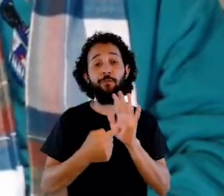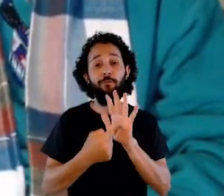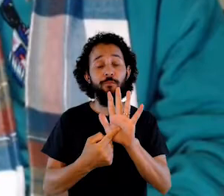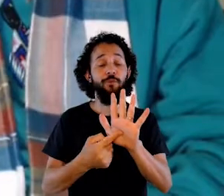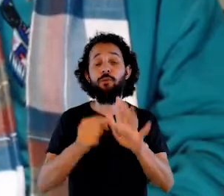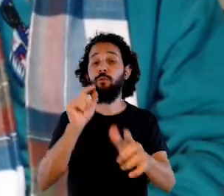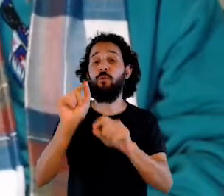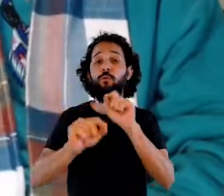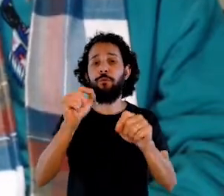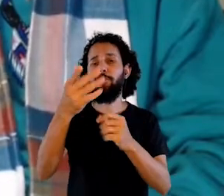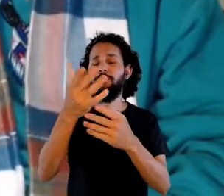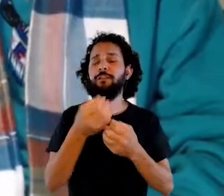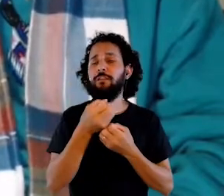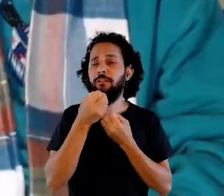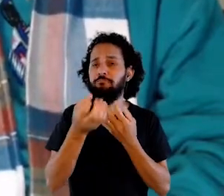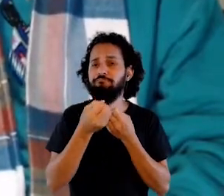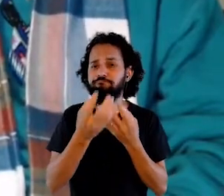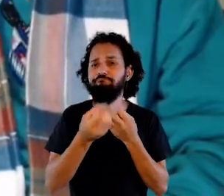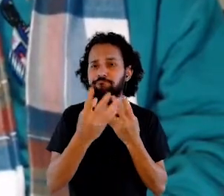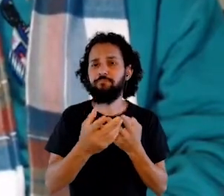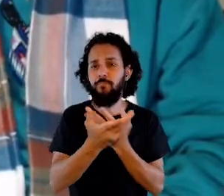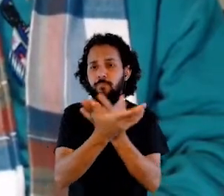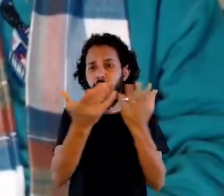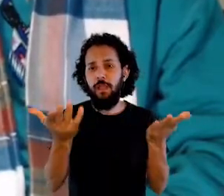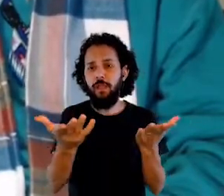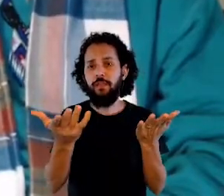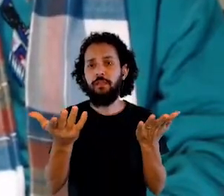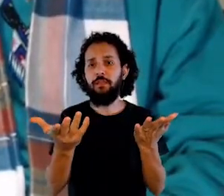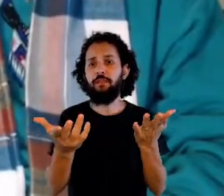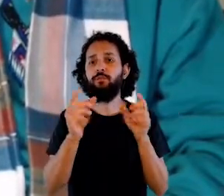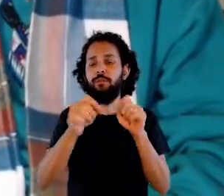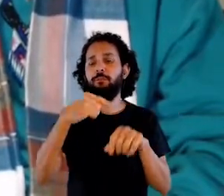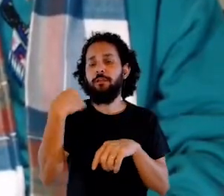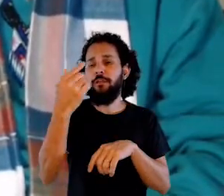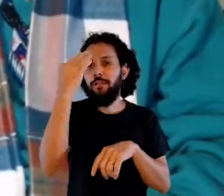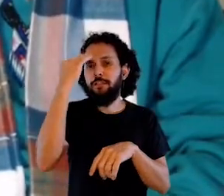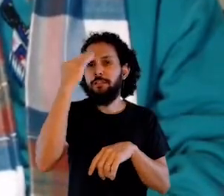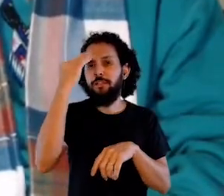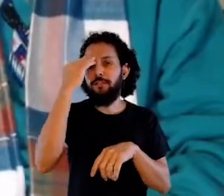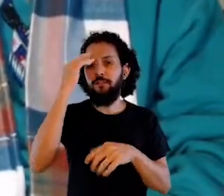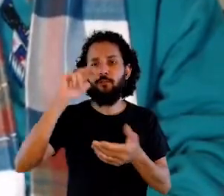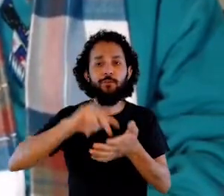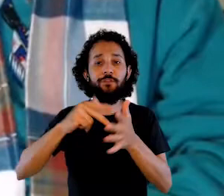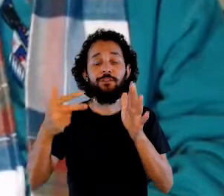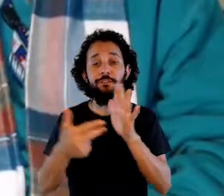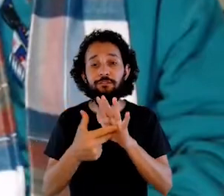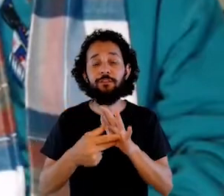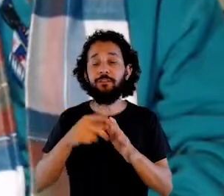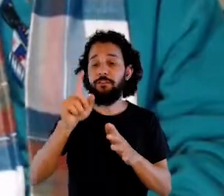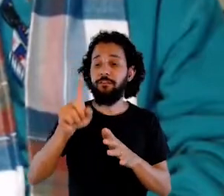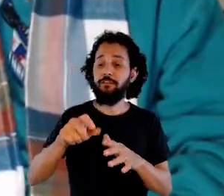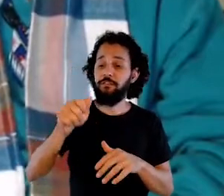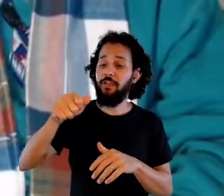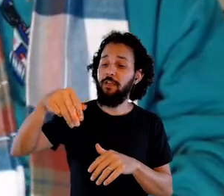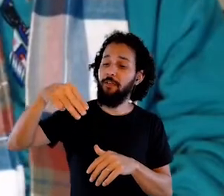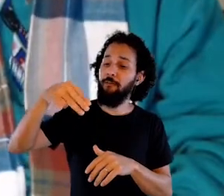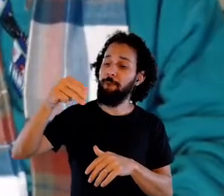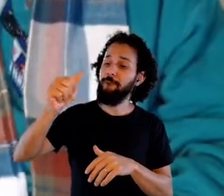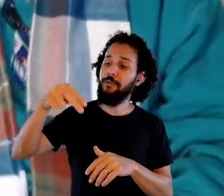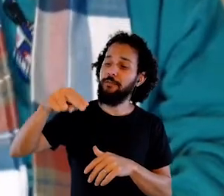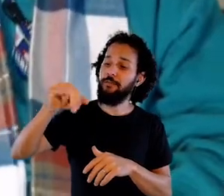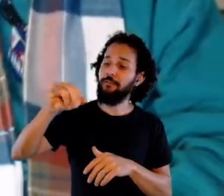a gente, para o público, né, para a gente entender um pouco do que é o xamanismo e quem são os xamãs.